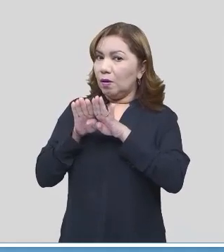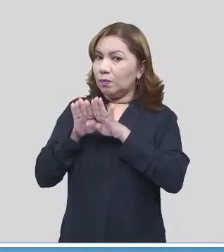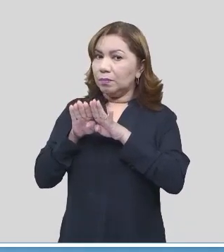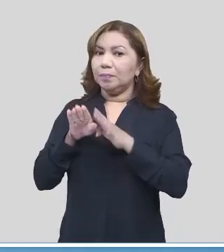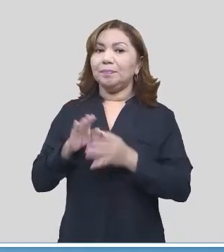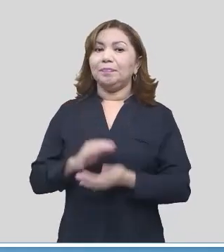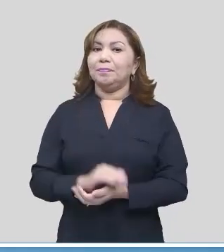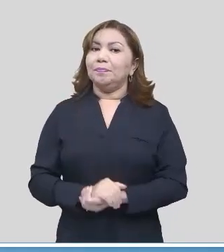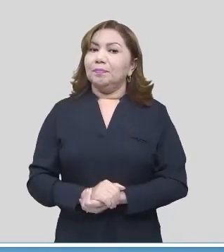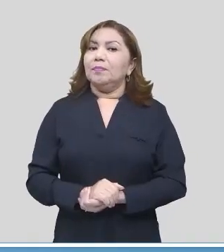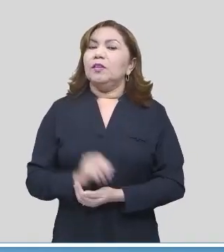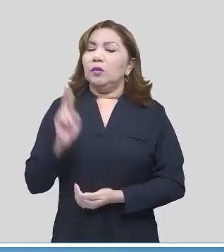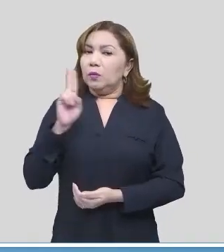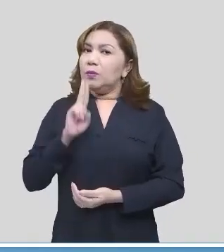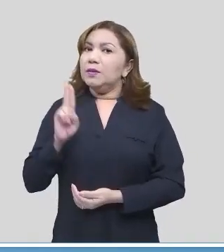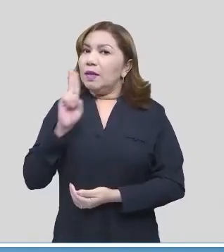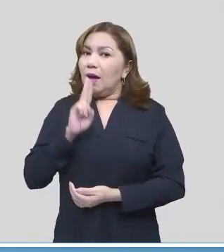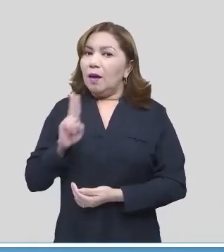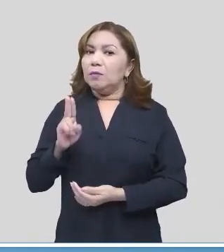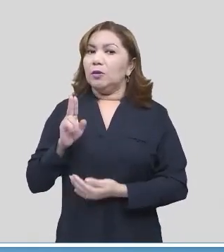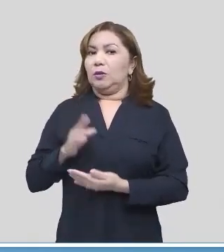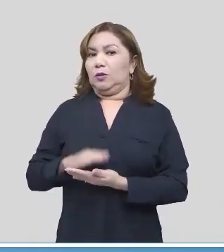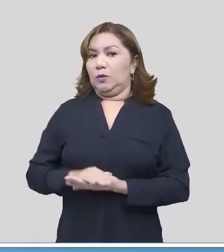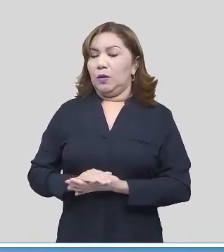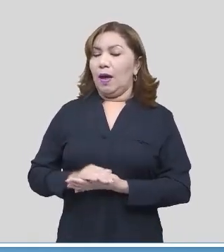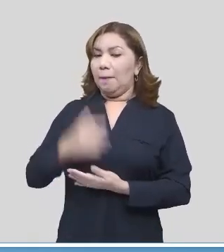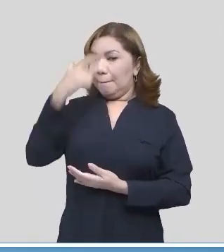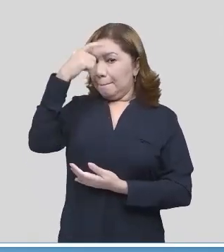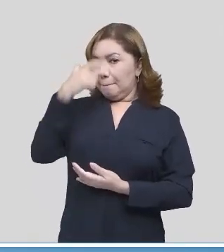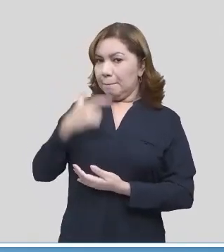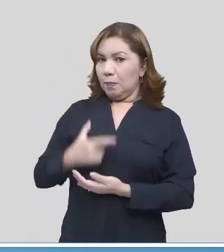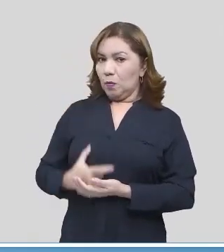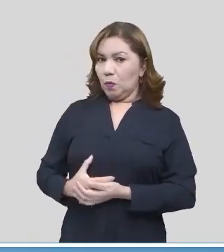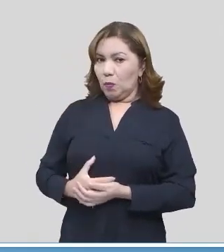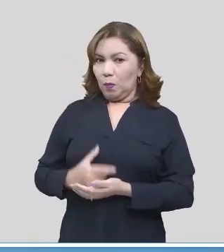padronizadas. Utilizamos partes do nosso corpo.